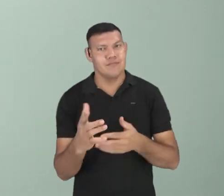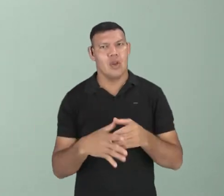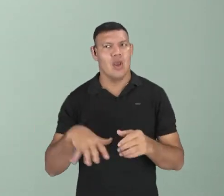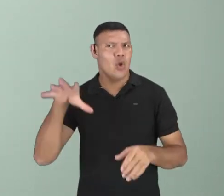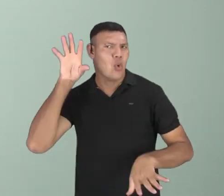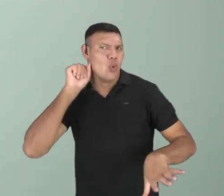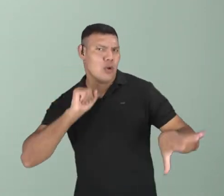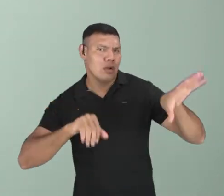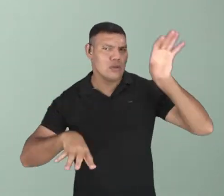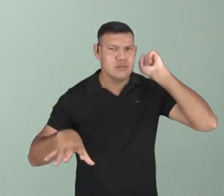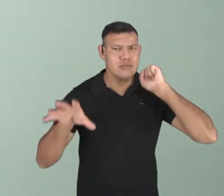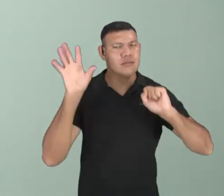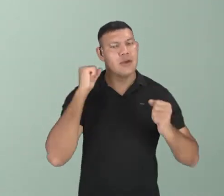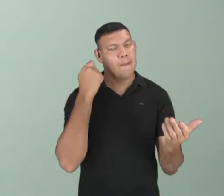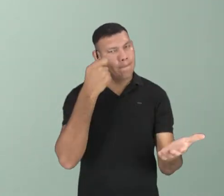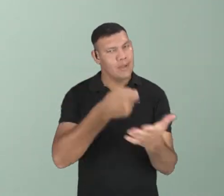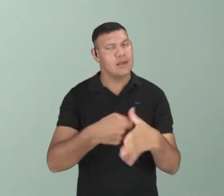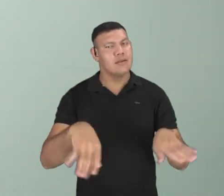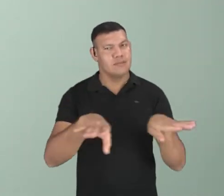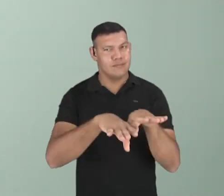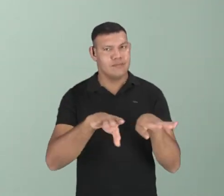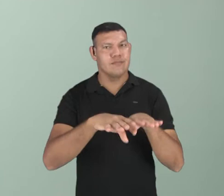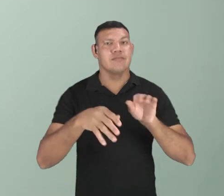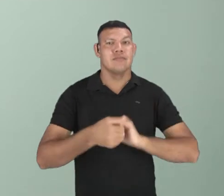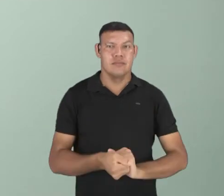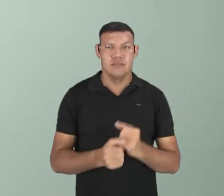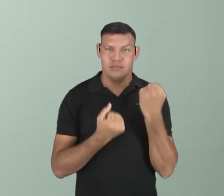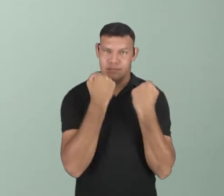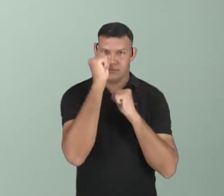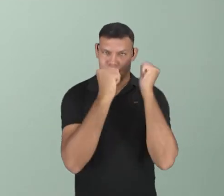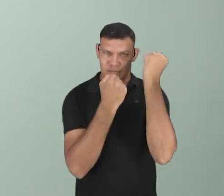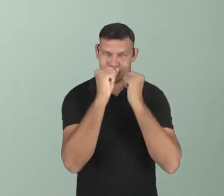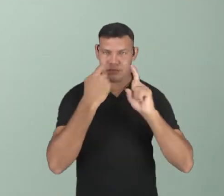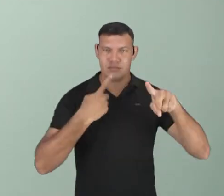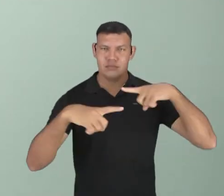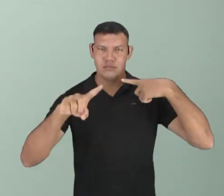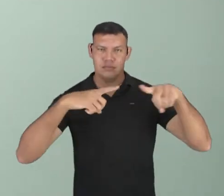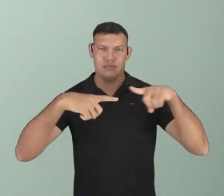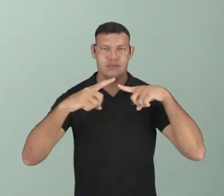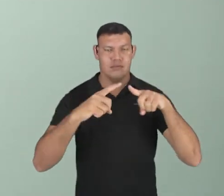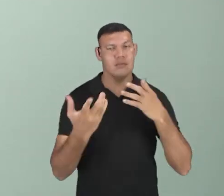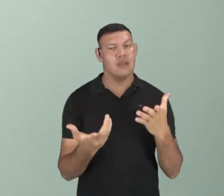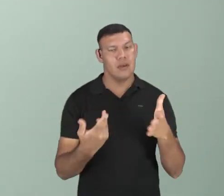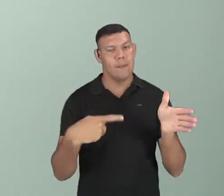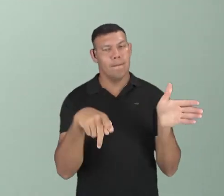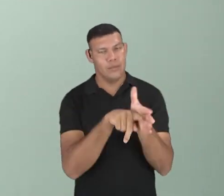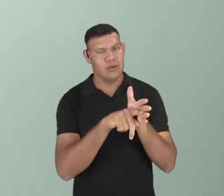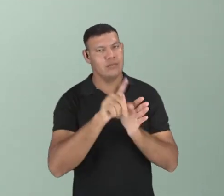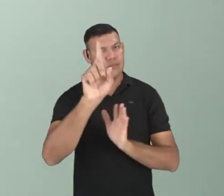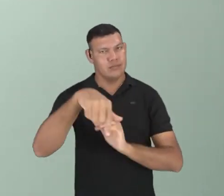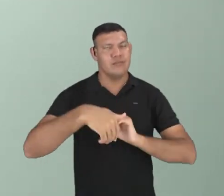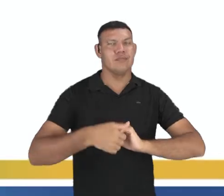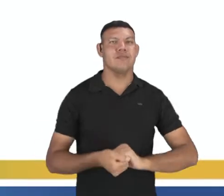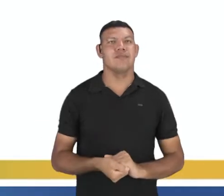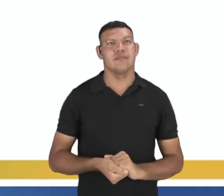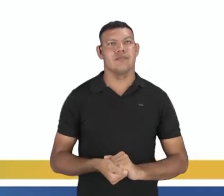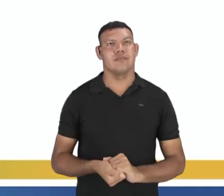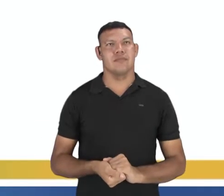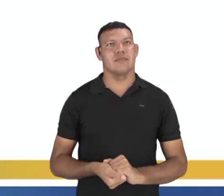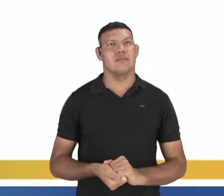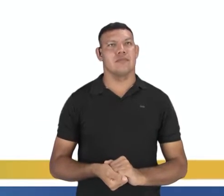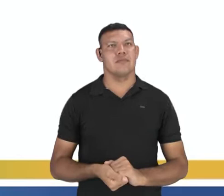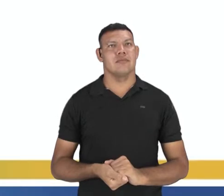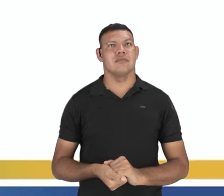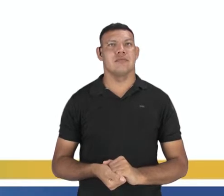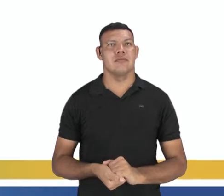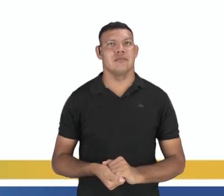ouvir música e a pagar por ela e a indústria fonográfica se apropria disso Acompanha comigo ali no próximo